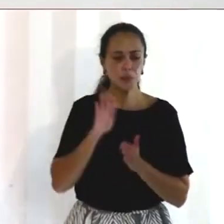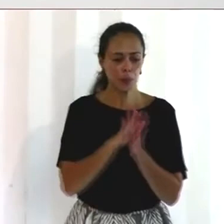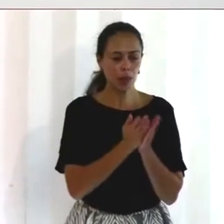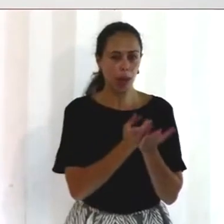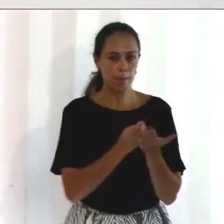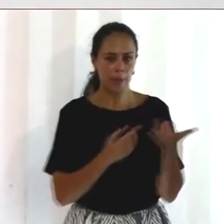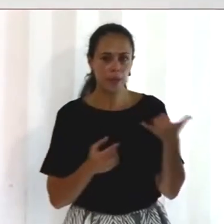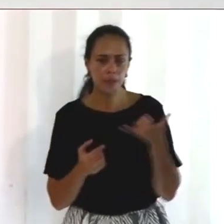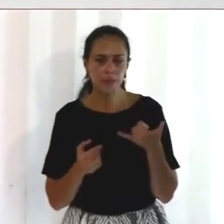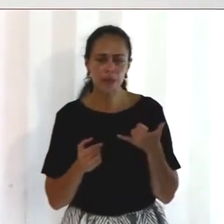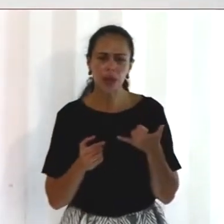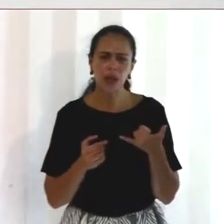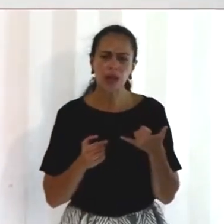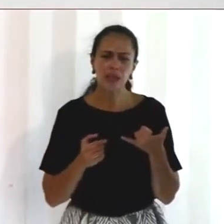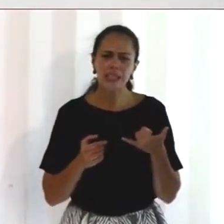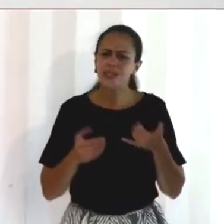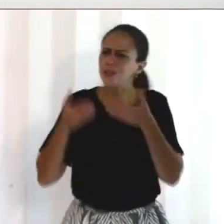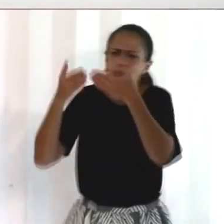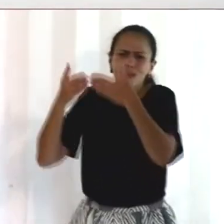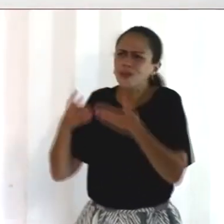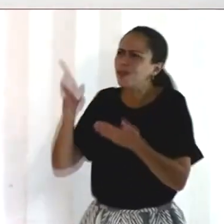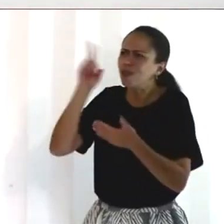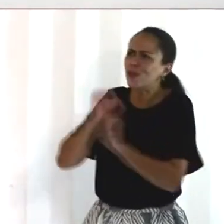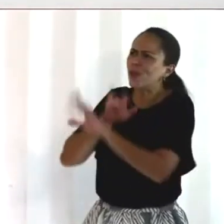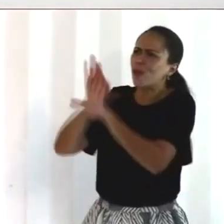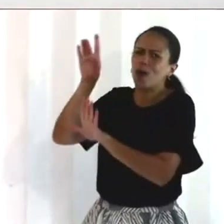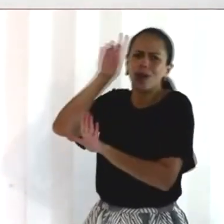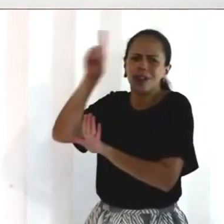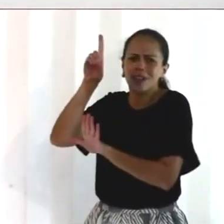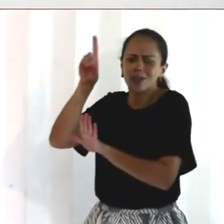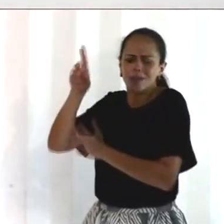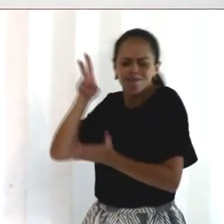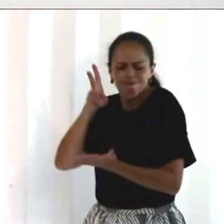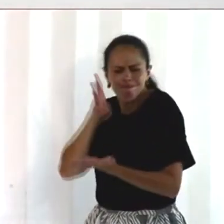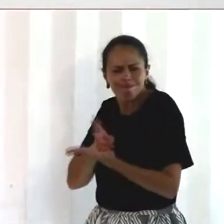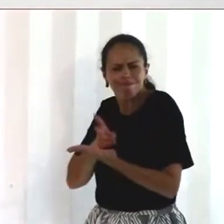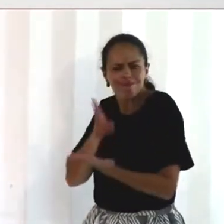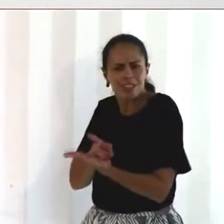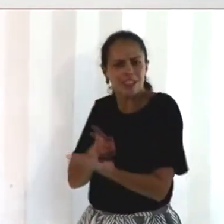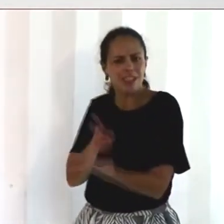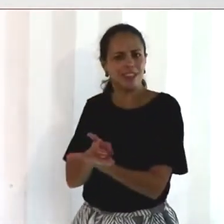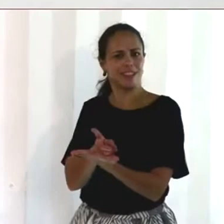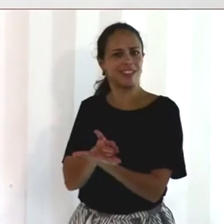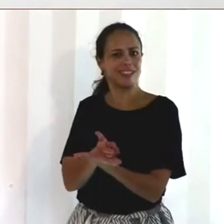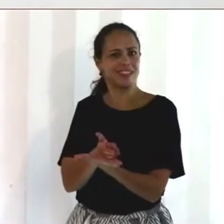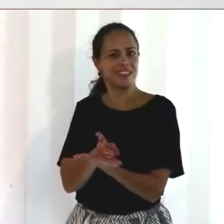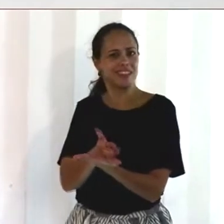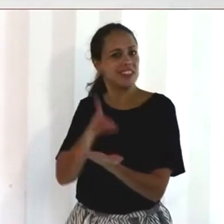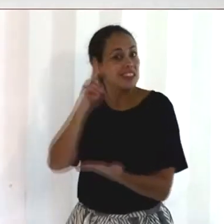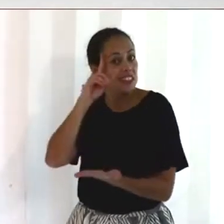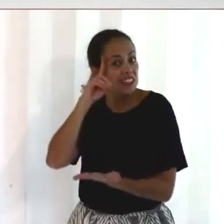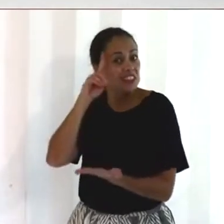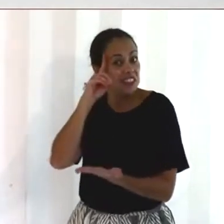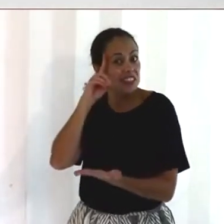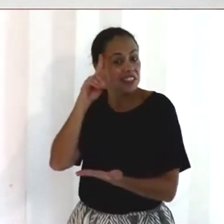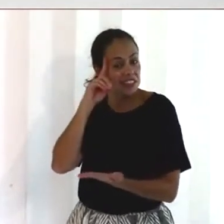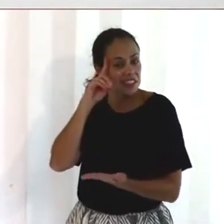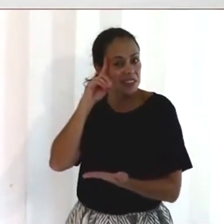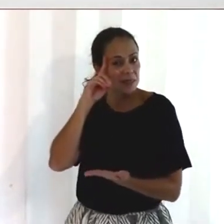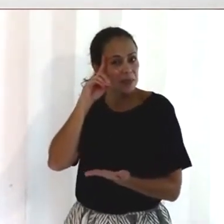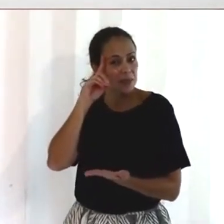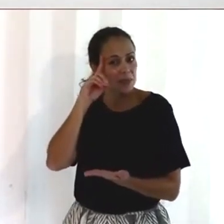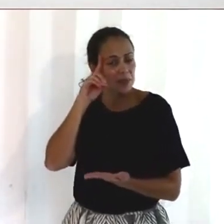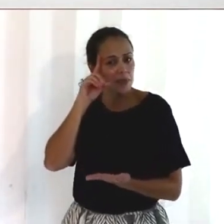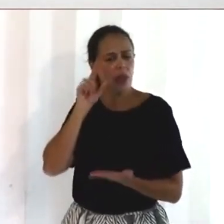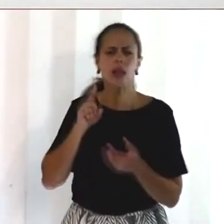devemos estar diante da glória de Deus todos os dias. E o que acontece com o cristianismo que faz do domingo o seu